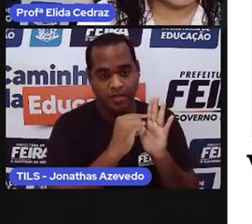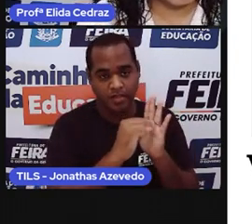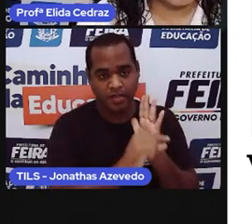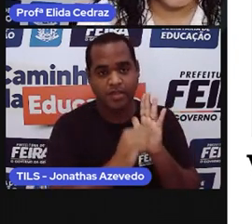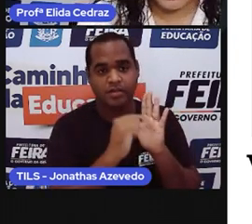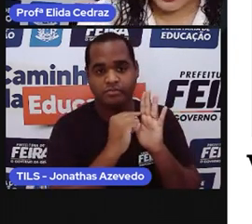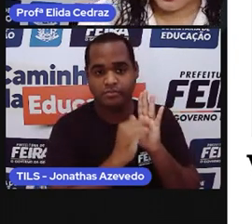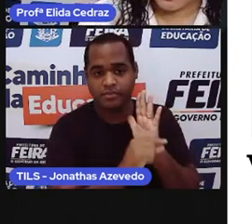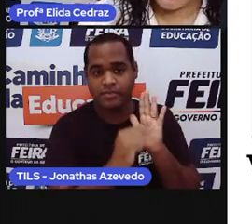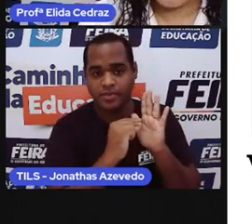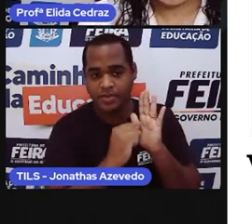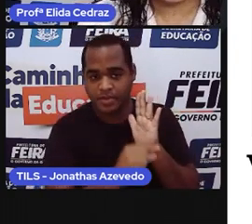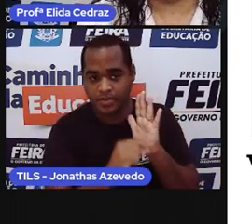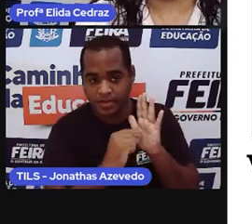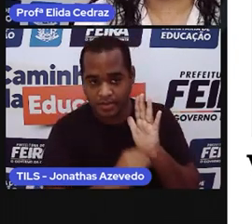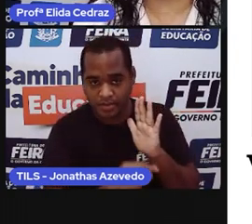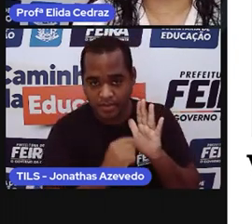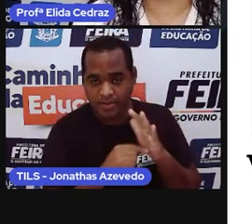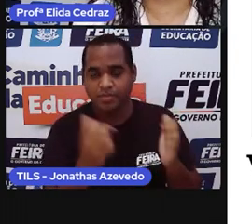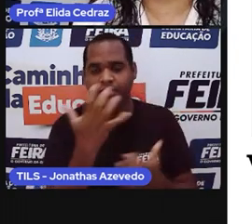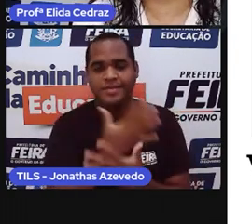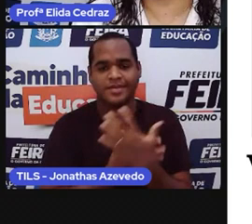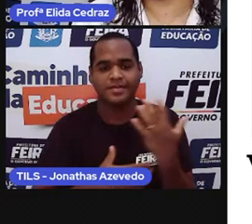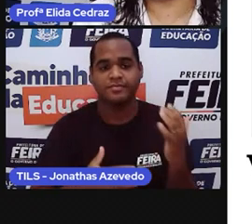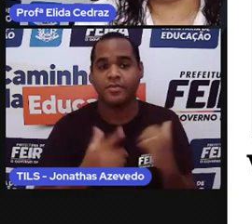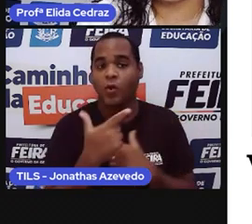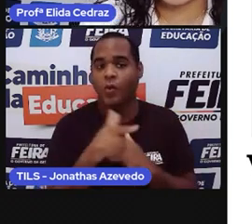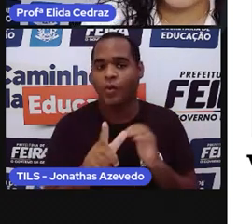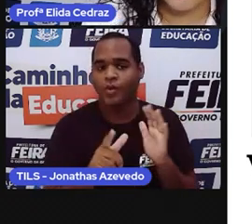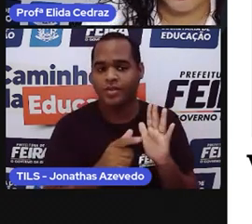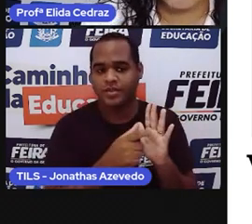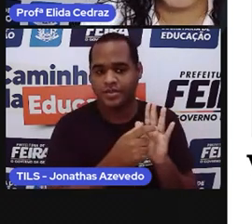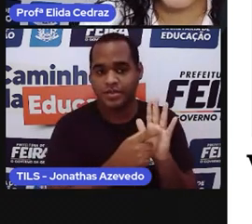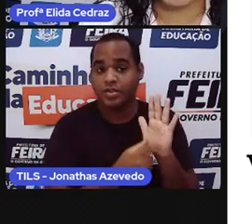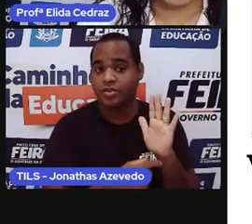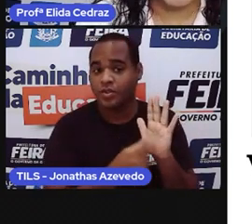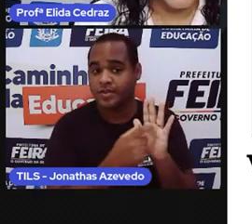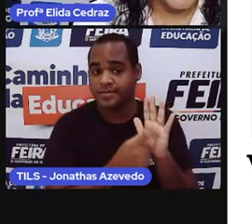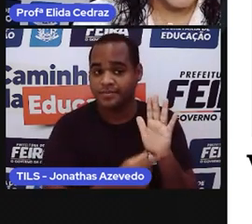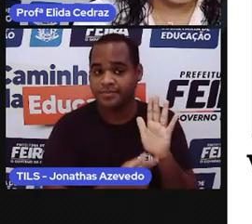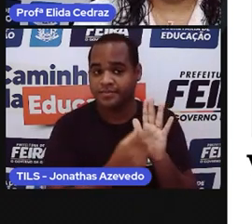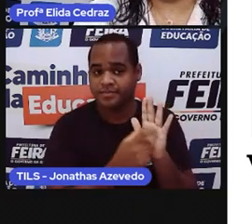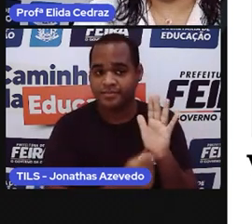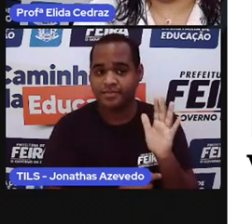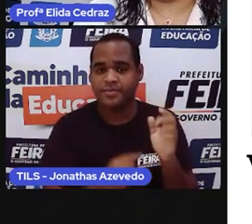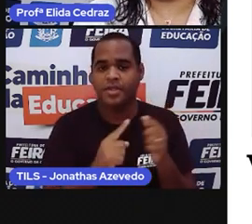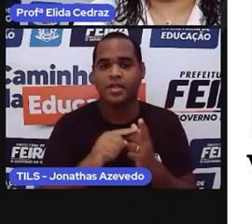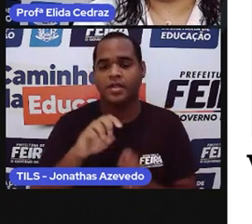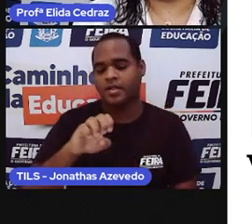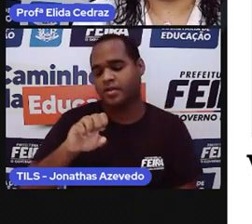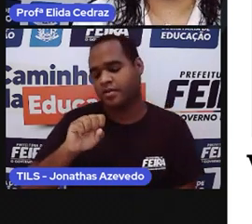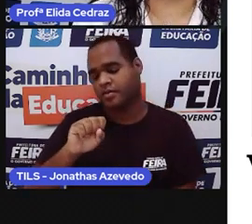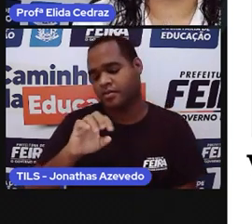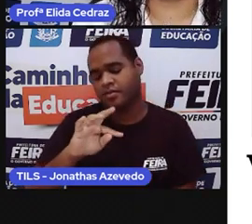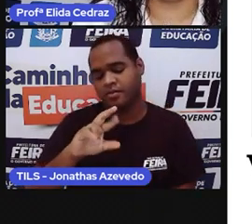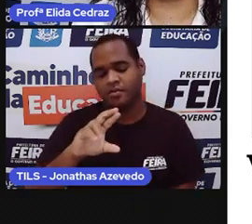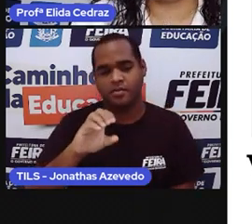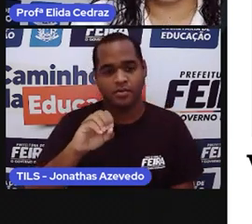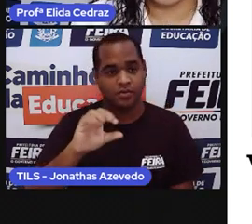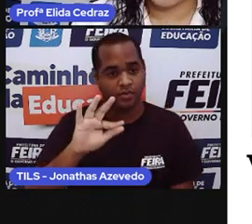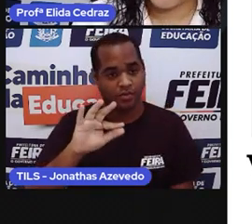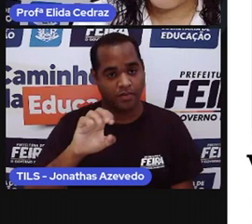da nossa música. E nós temos a estrofe. A estrofe, ele é